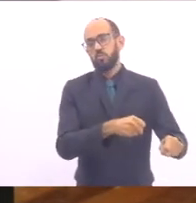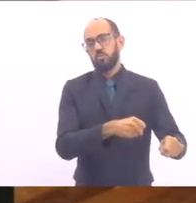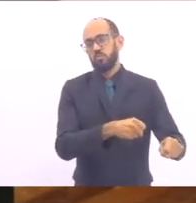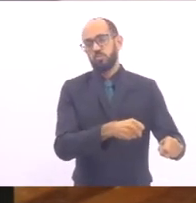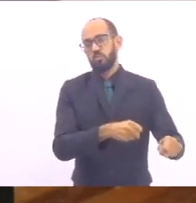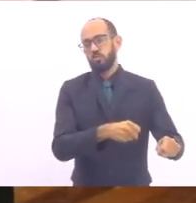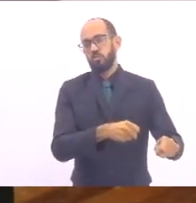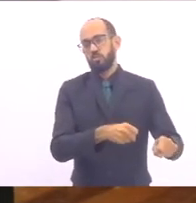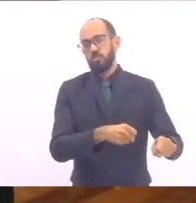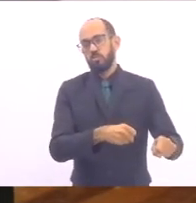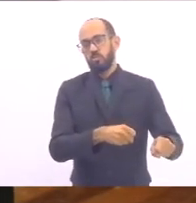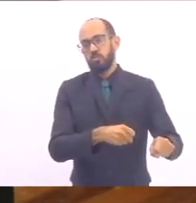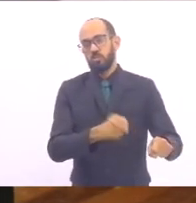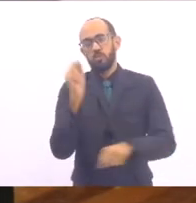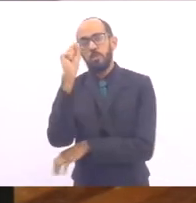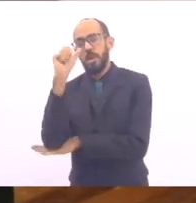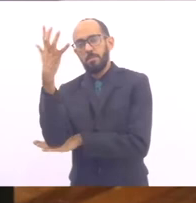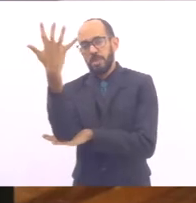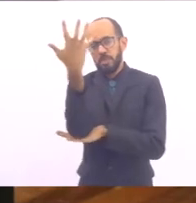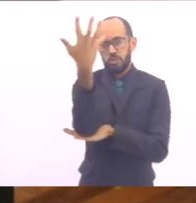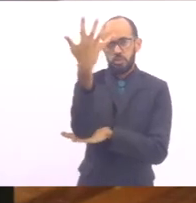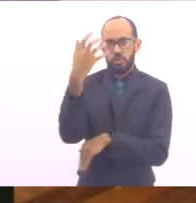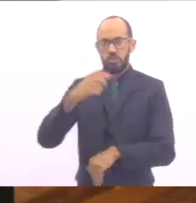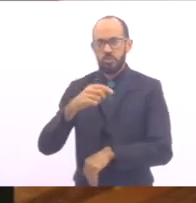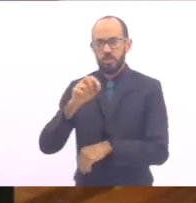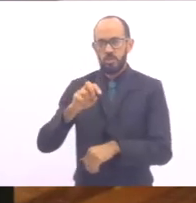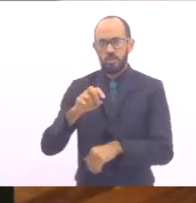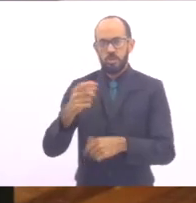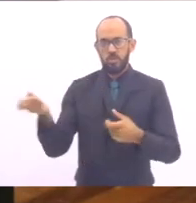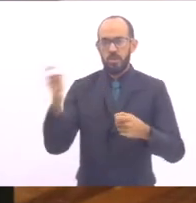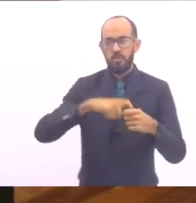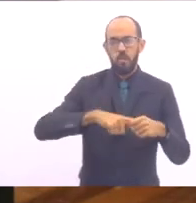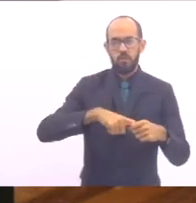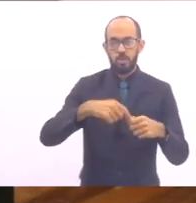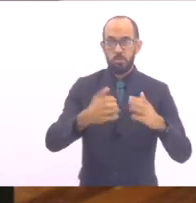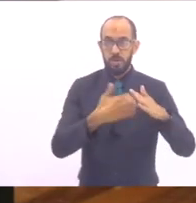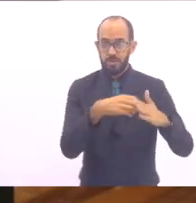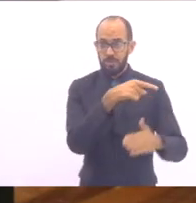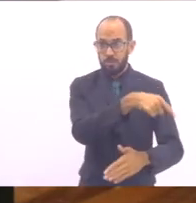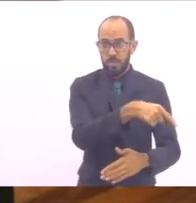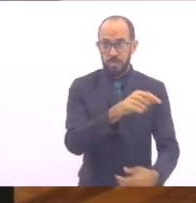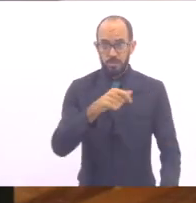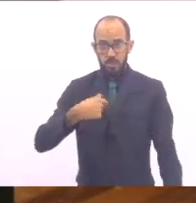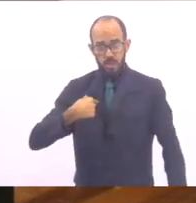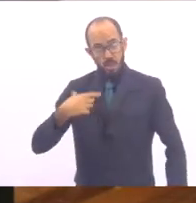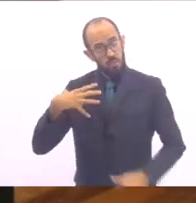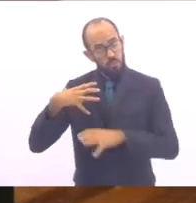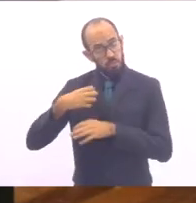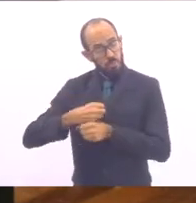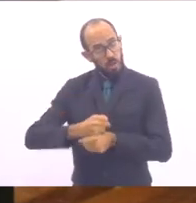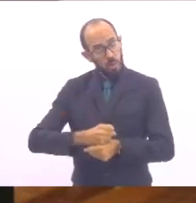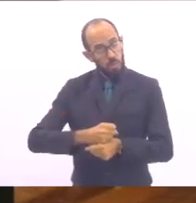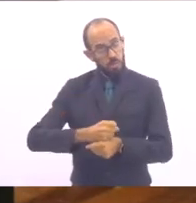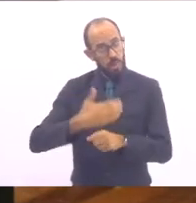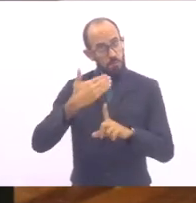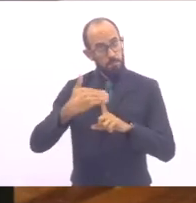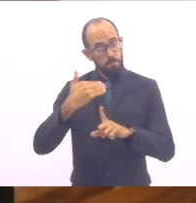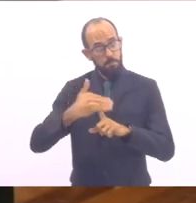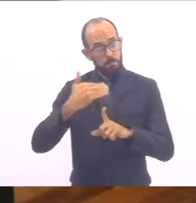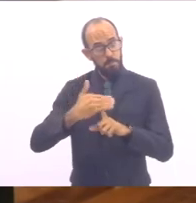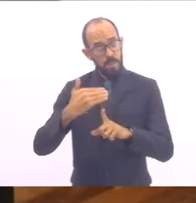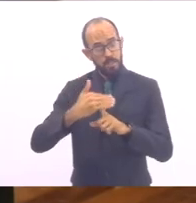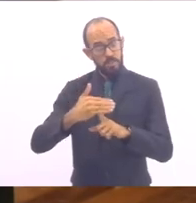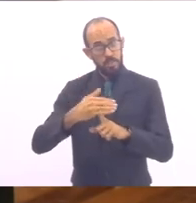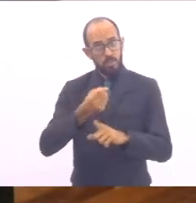enfim, que foi retirada do meio ambiente e que foi recapturada por essas empresas. Eu fiz uma conta do despejo do Estado inteiro e